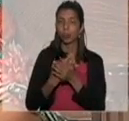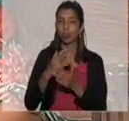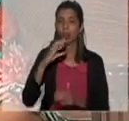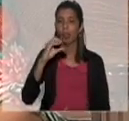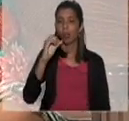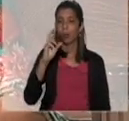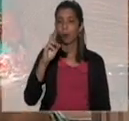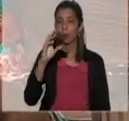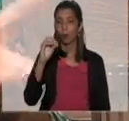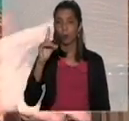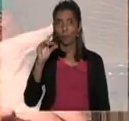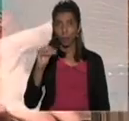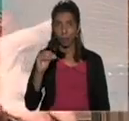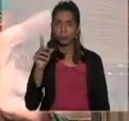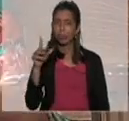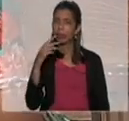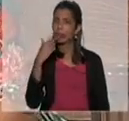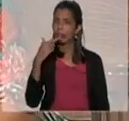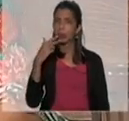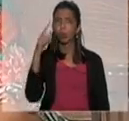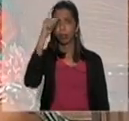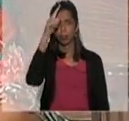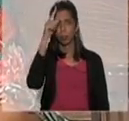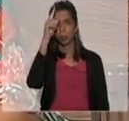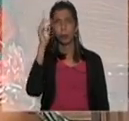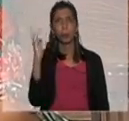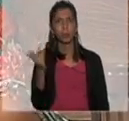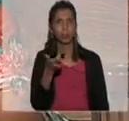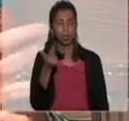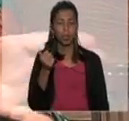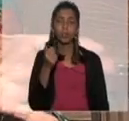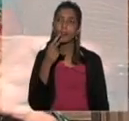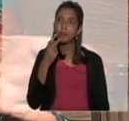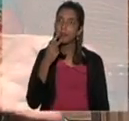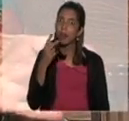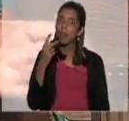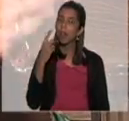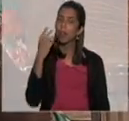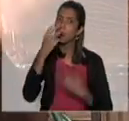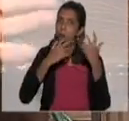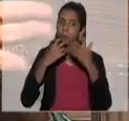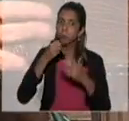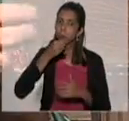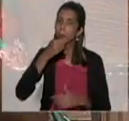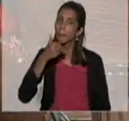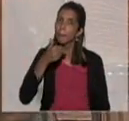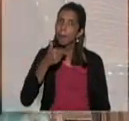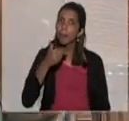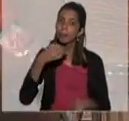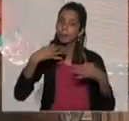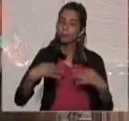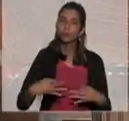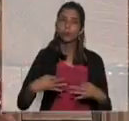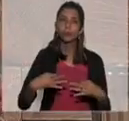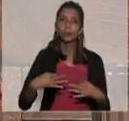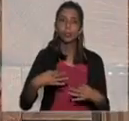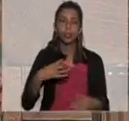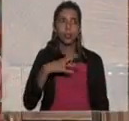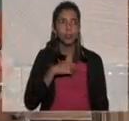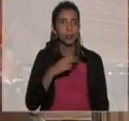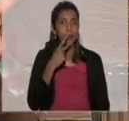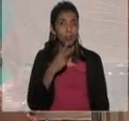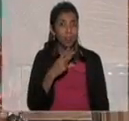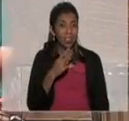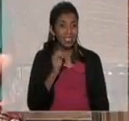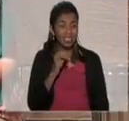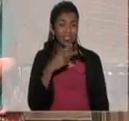Corcovado e ela falava muito bem alemão e aí o que que acontece ela dizia você tem que pronunciar essa música bem você tem que falar direito eu disse Melina